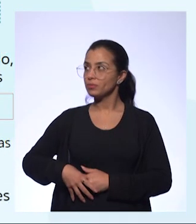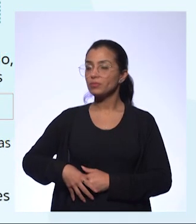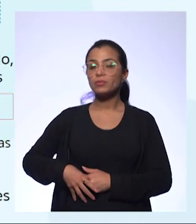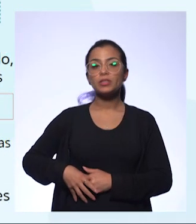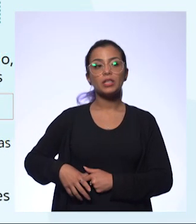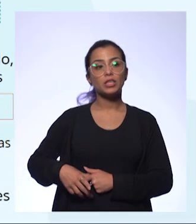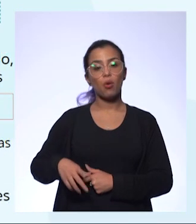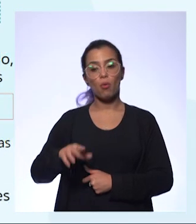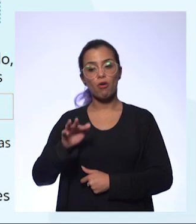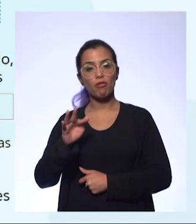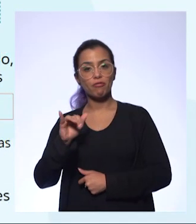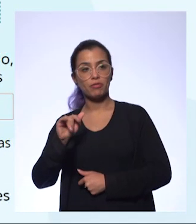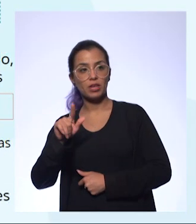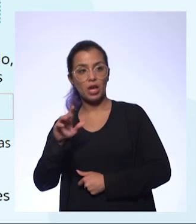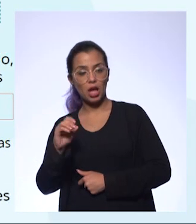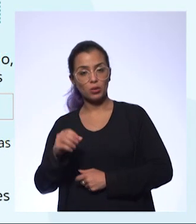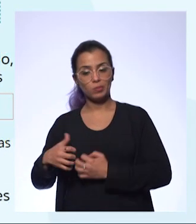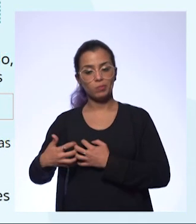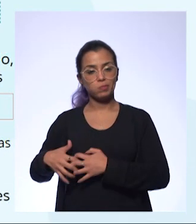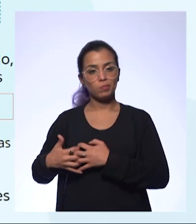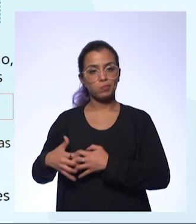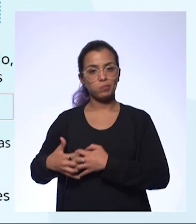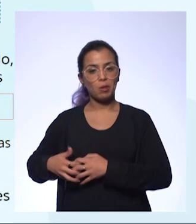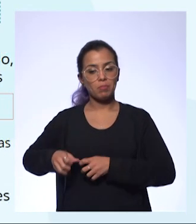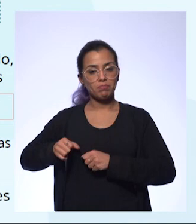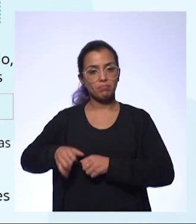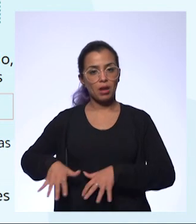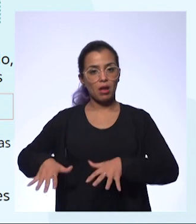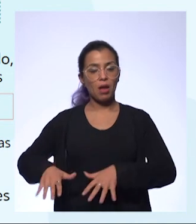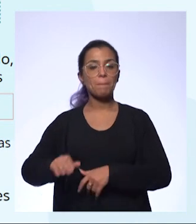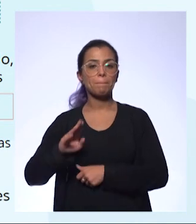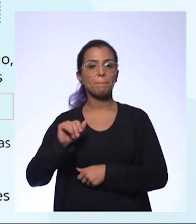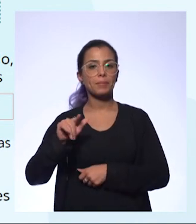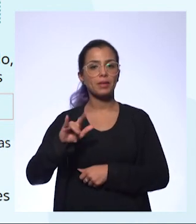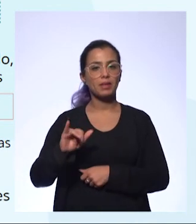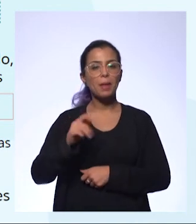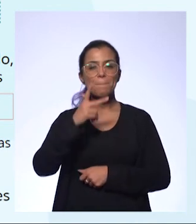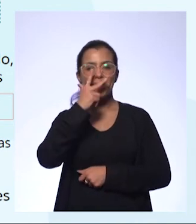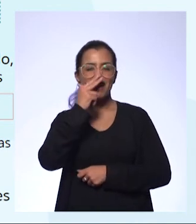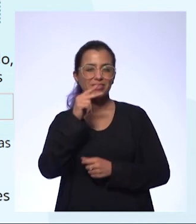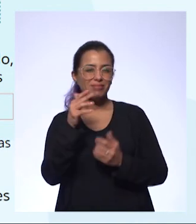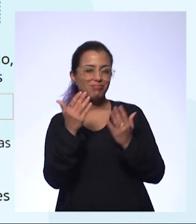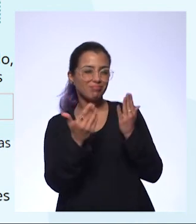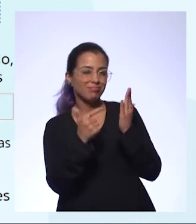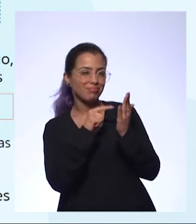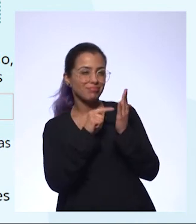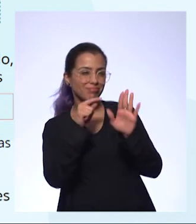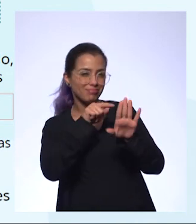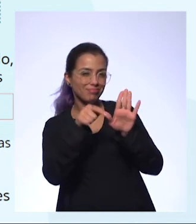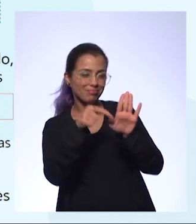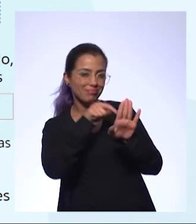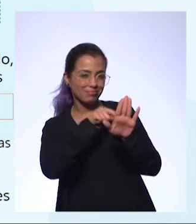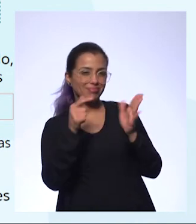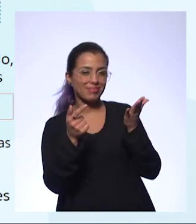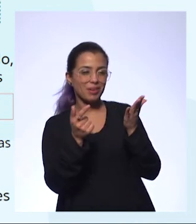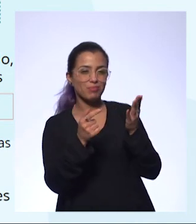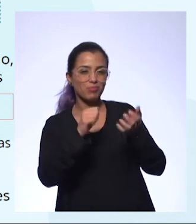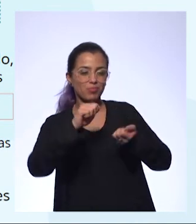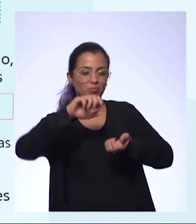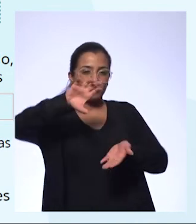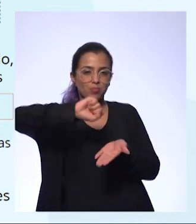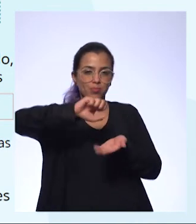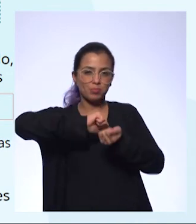produz e a vesícula biliar armazena a bile, tá? Ela é como se fosse um detergente que vai envolvendo os lipídios ali